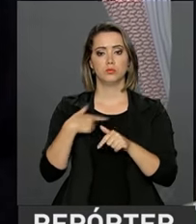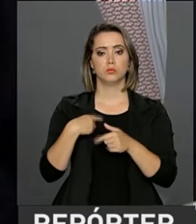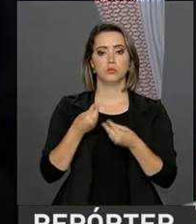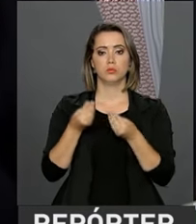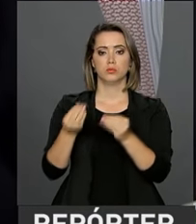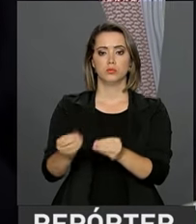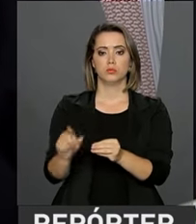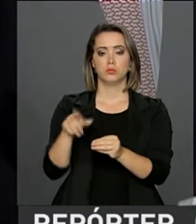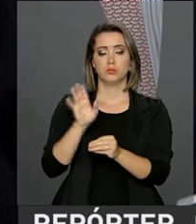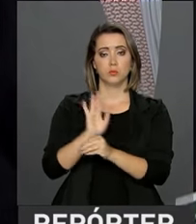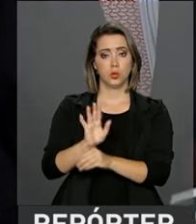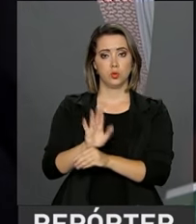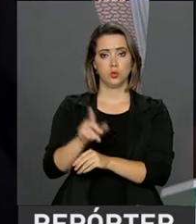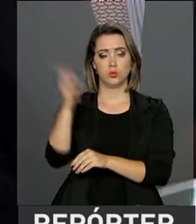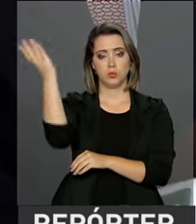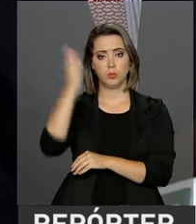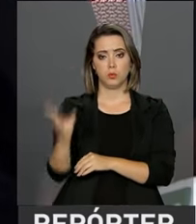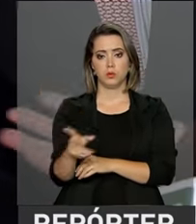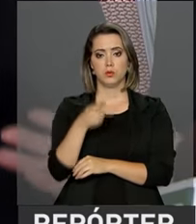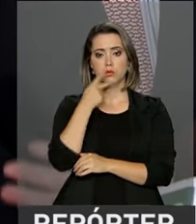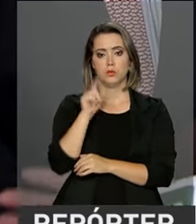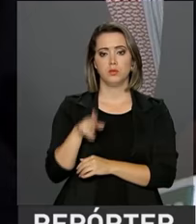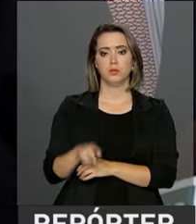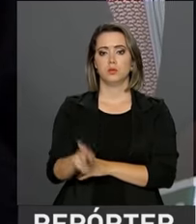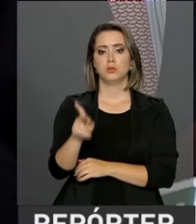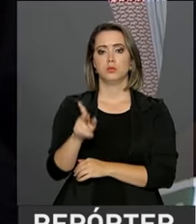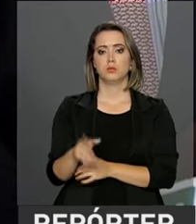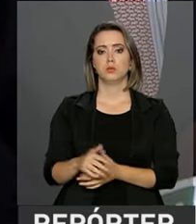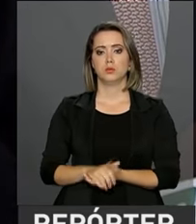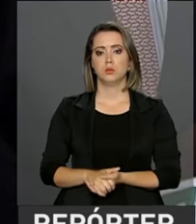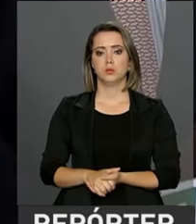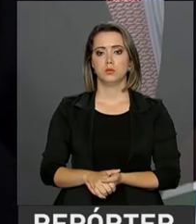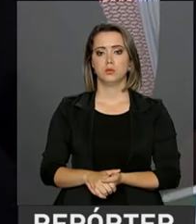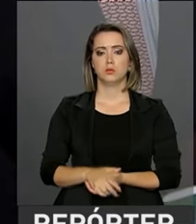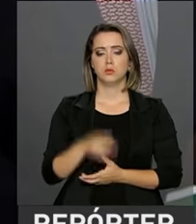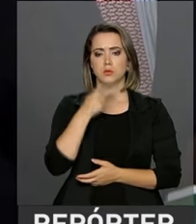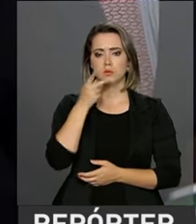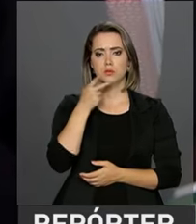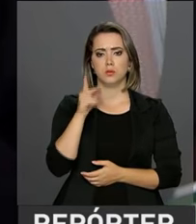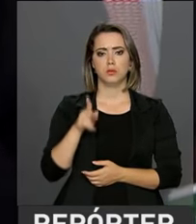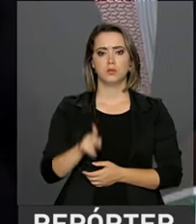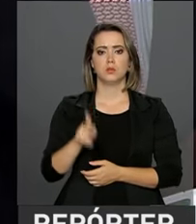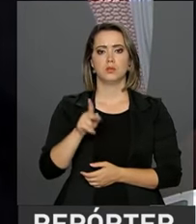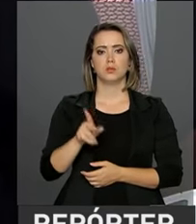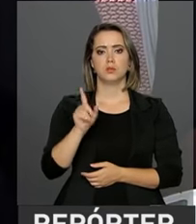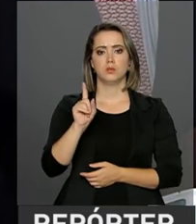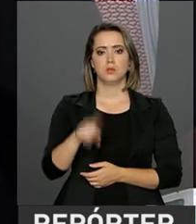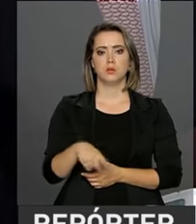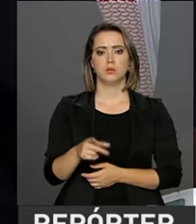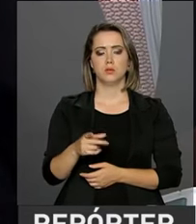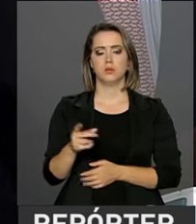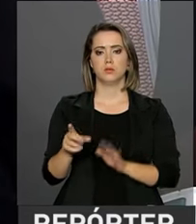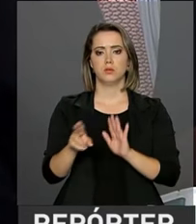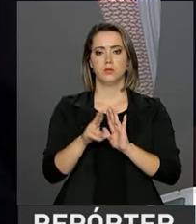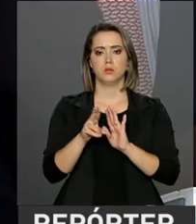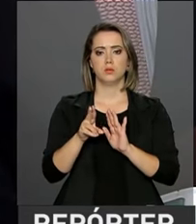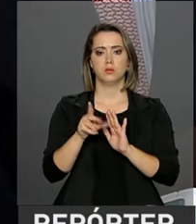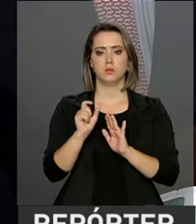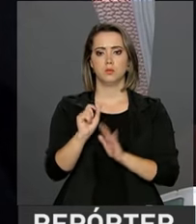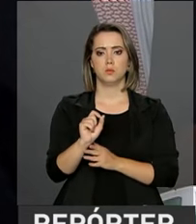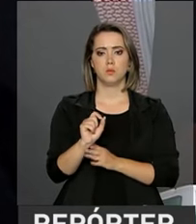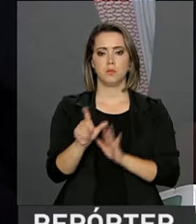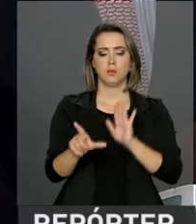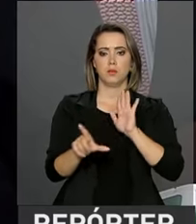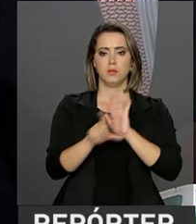trazer benefícios para o país. Eu tenho dito isso com muita frequência, né? Tenho dito com muita frequência que as regras todas do direito